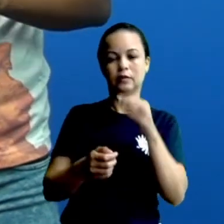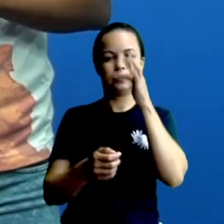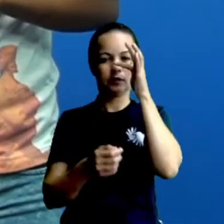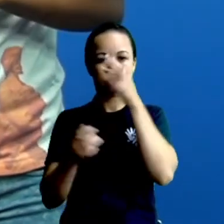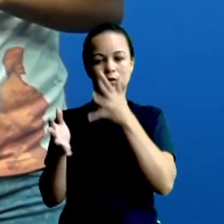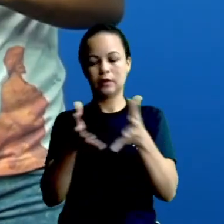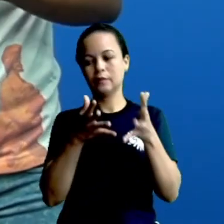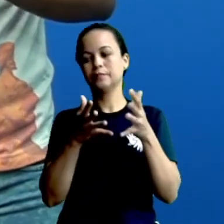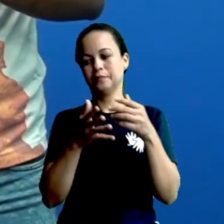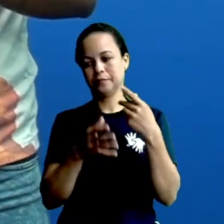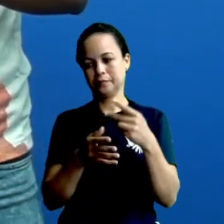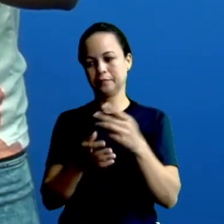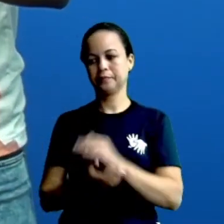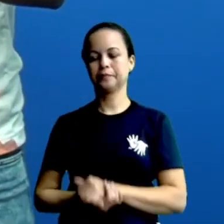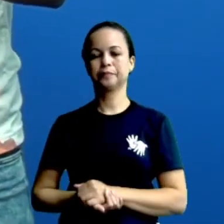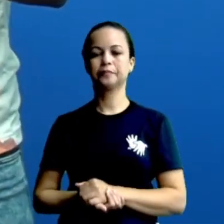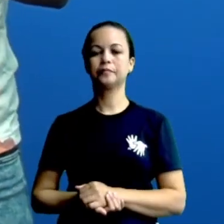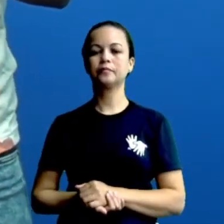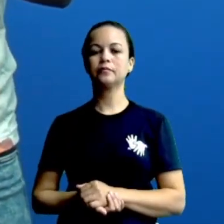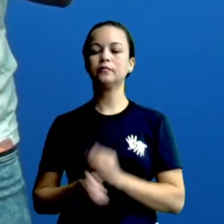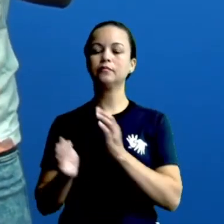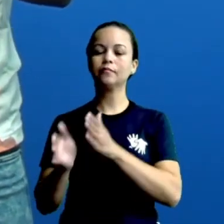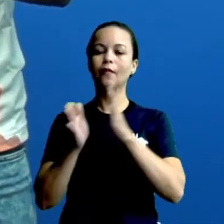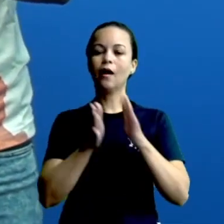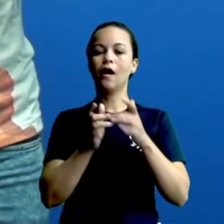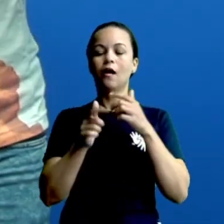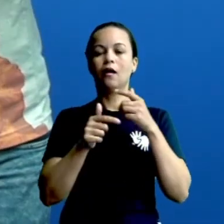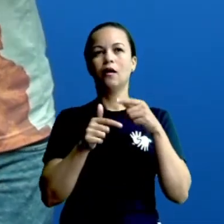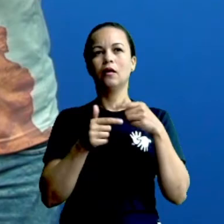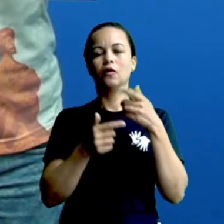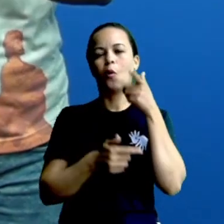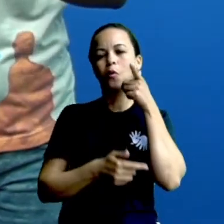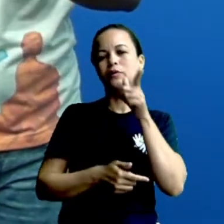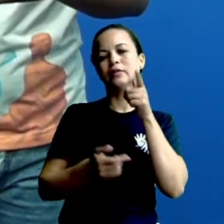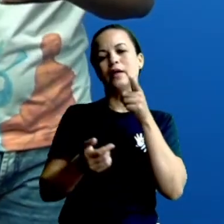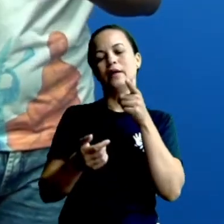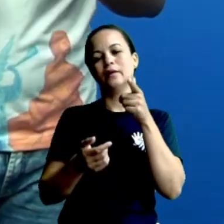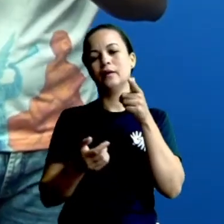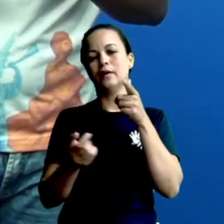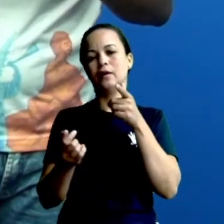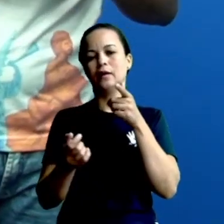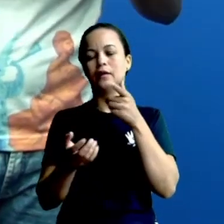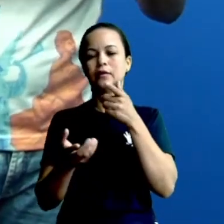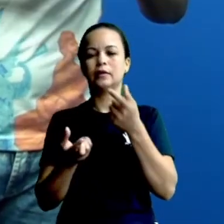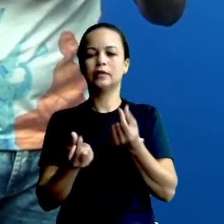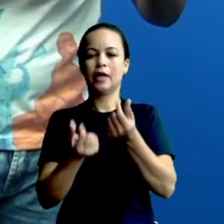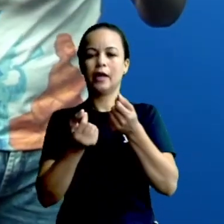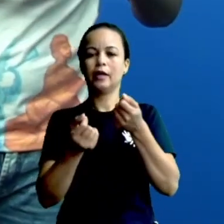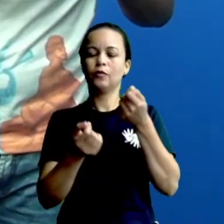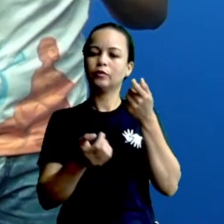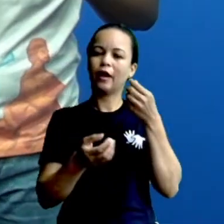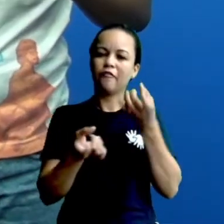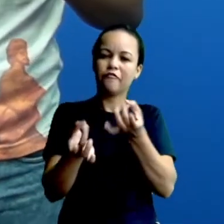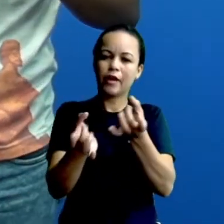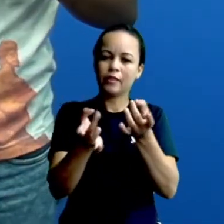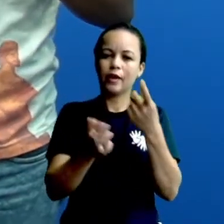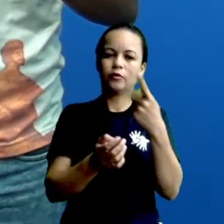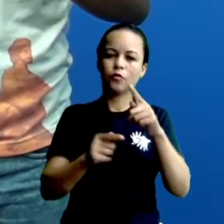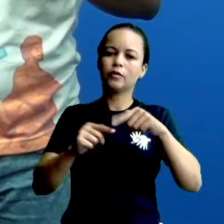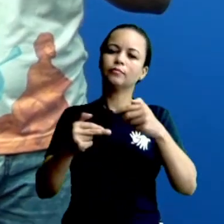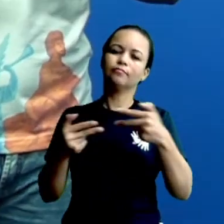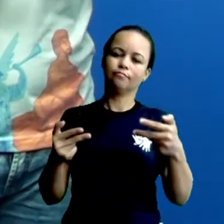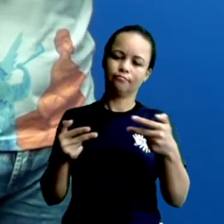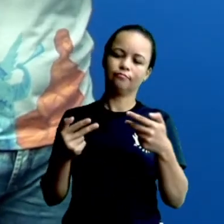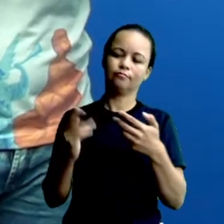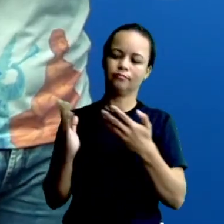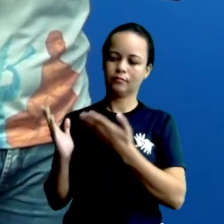molhar o solo. A partir de então, você consegue ganhar dinheiro até vendendo esse material, né? Muitas